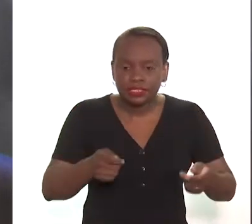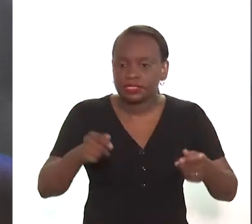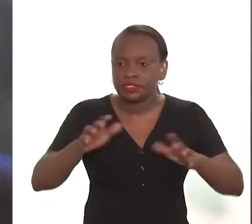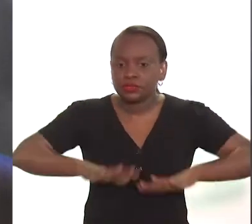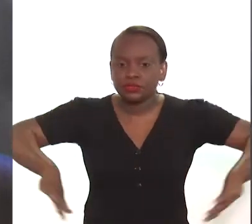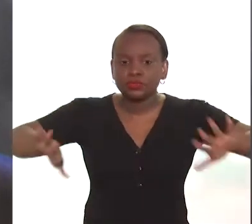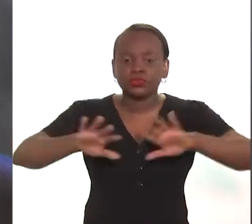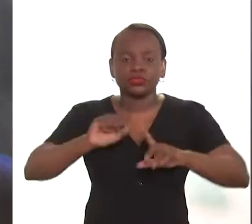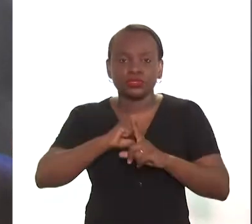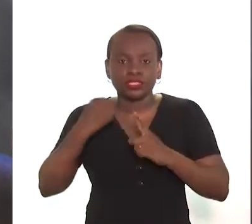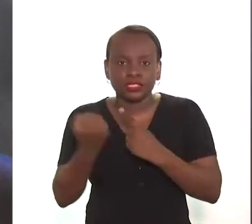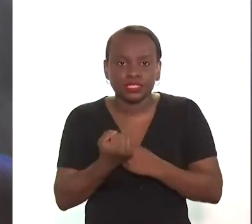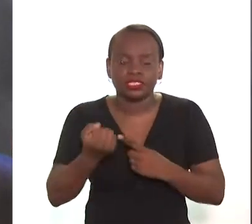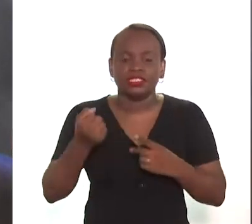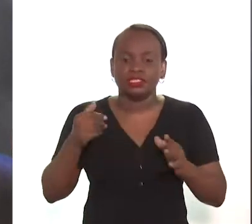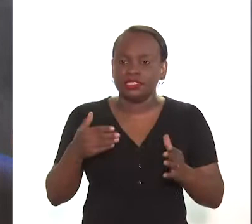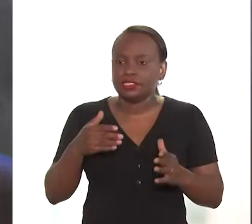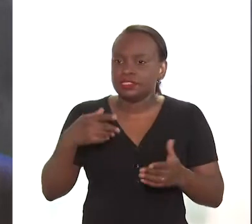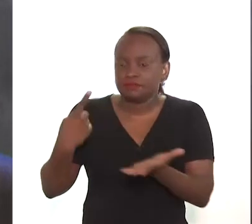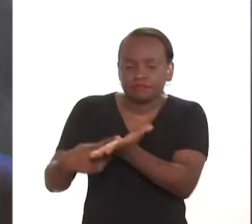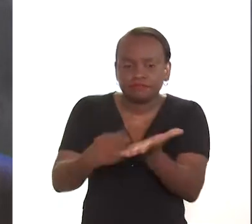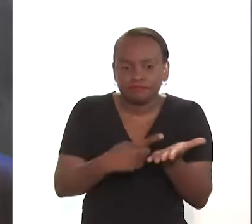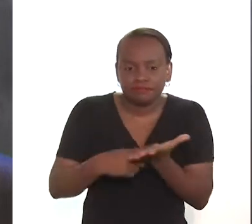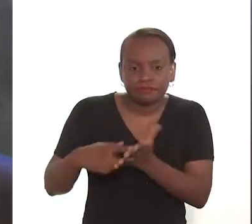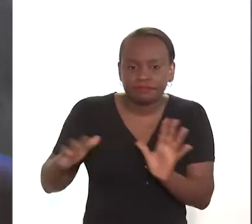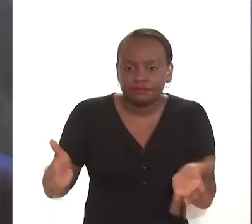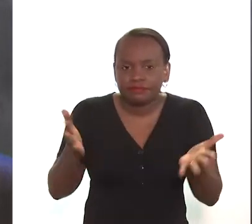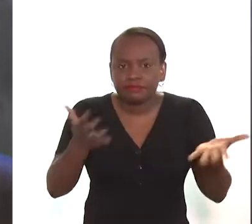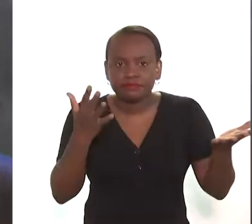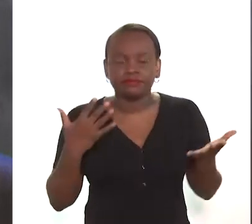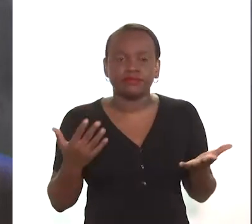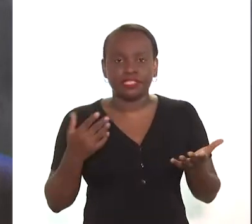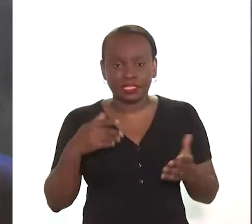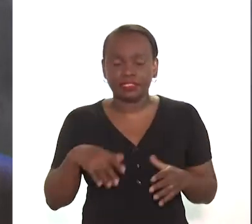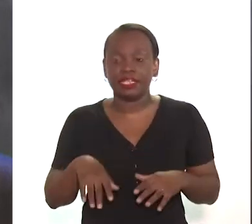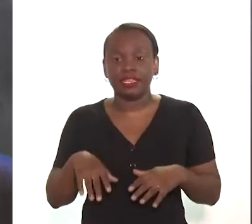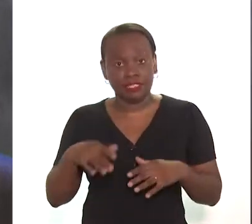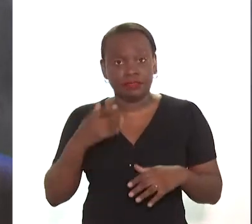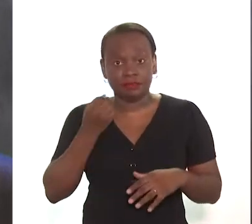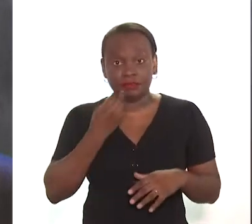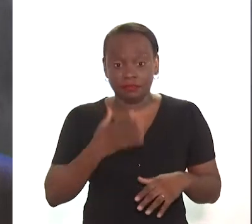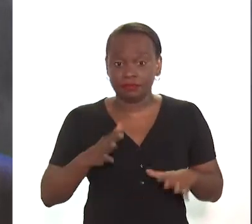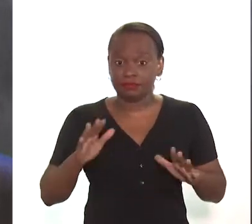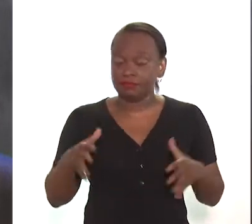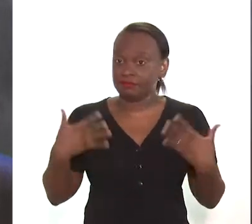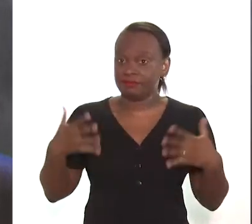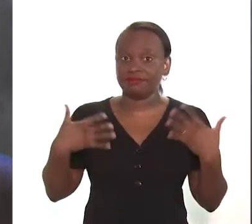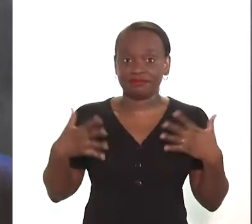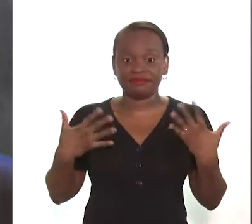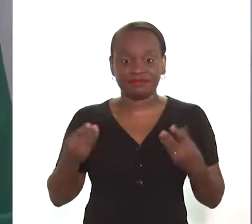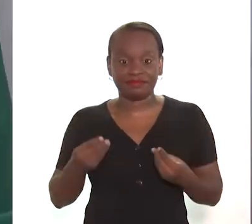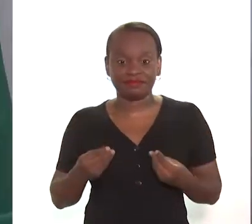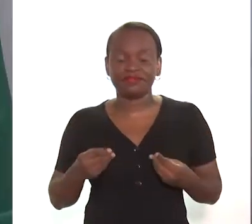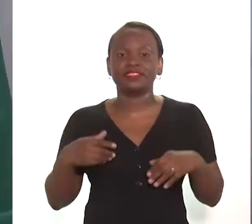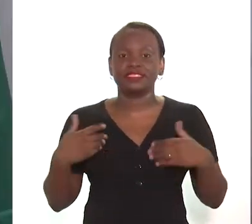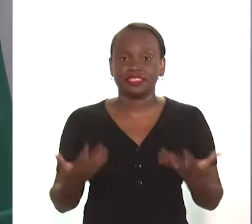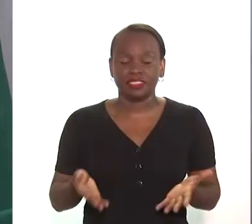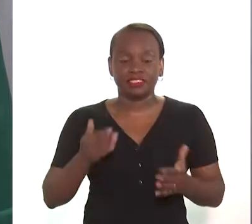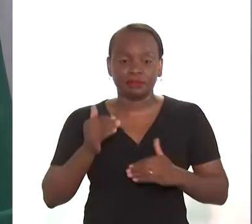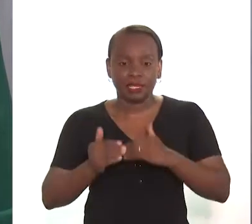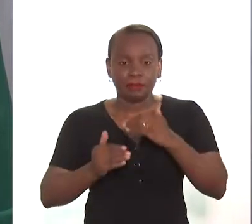mobilização total da sociedade. Foi uma ação muito interessante, vibrante, eu diria.